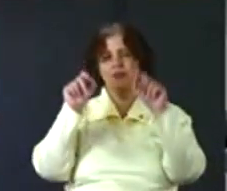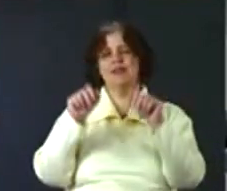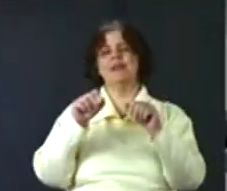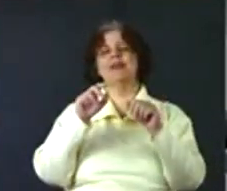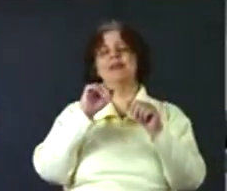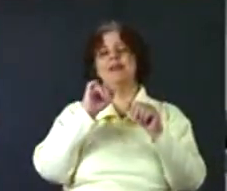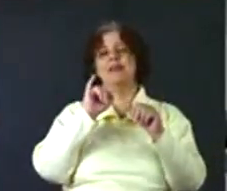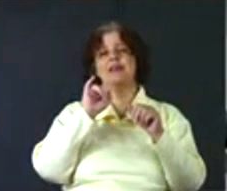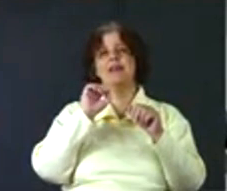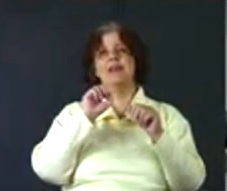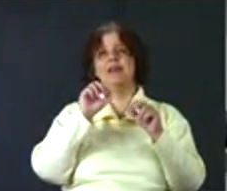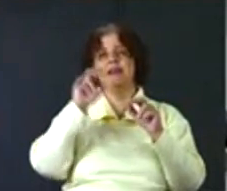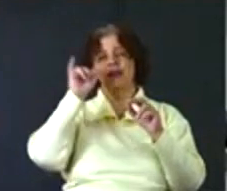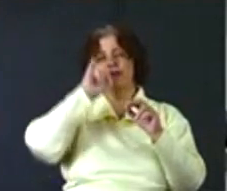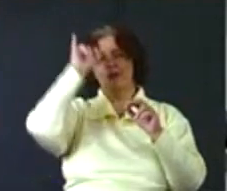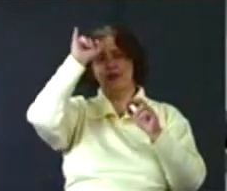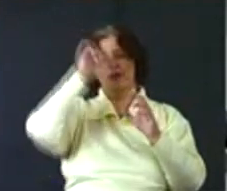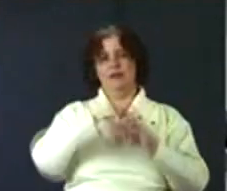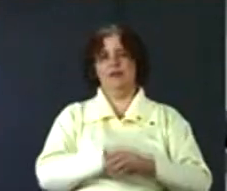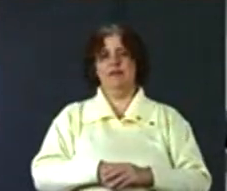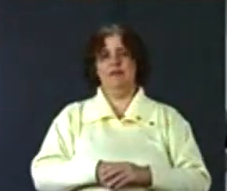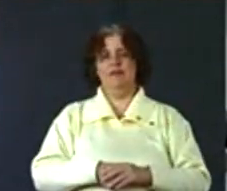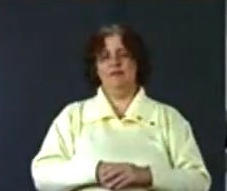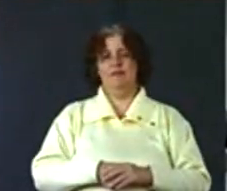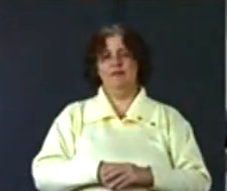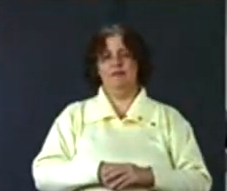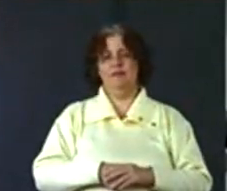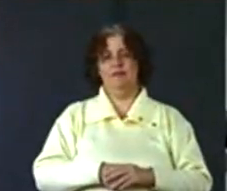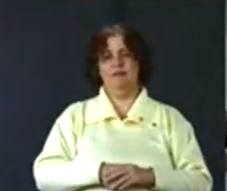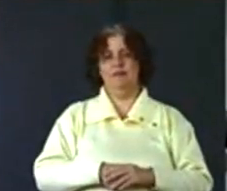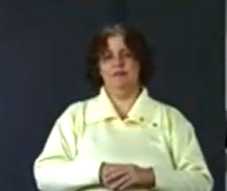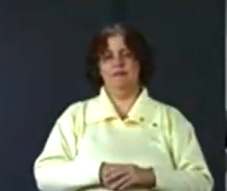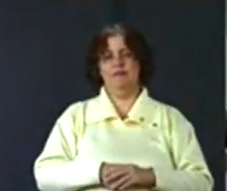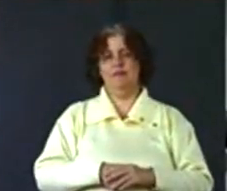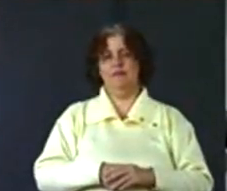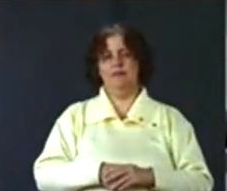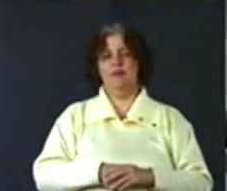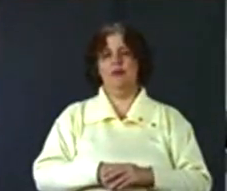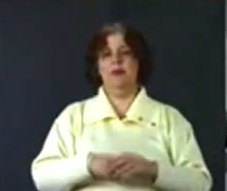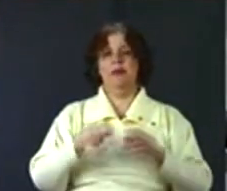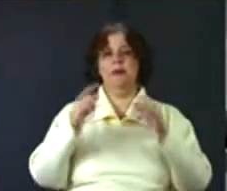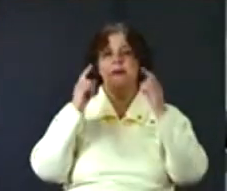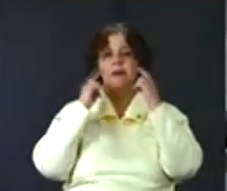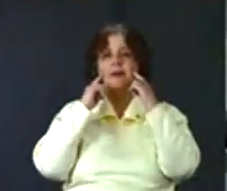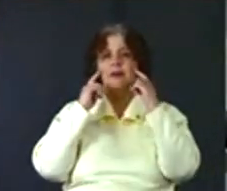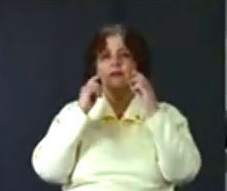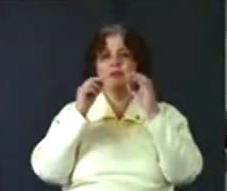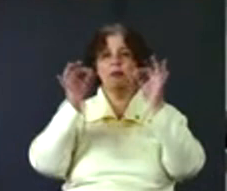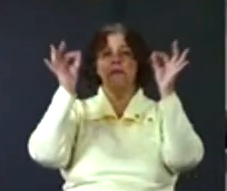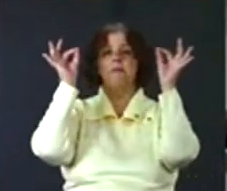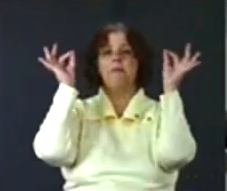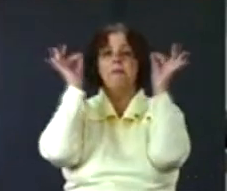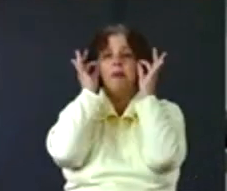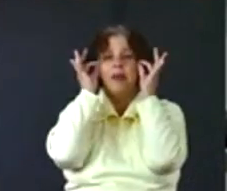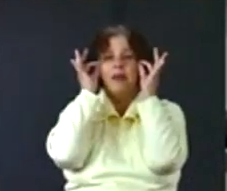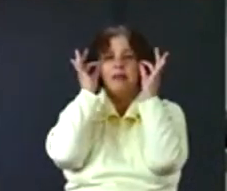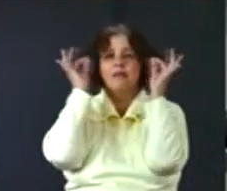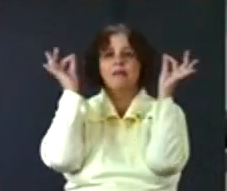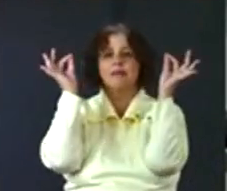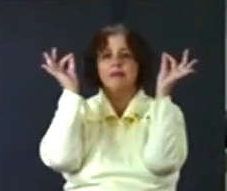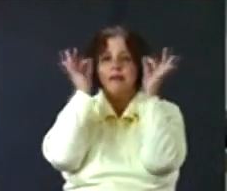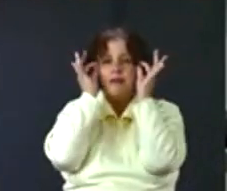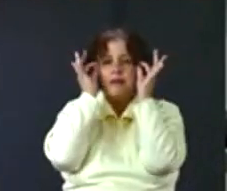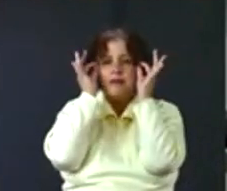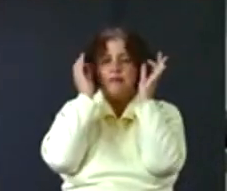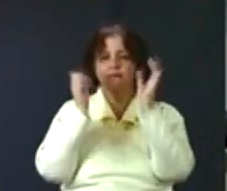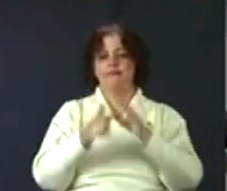repetida praticamente em todas as cartas. Quem tem ouvidos, ouça o que o Espírito diz às